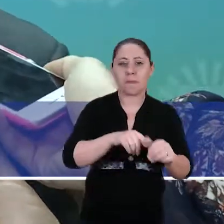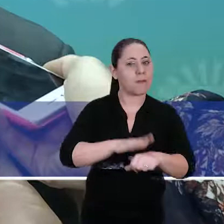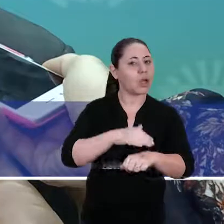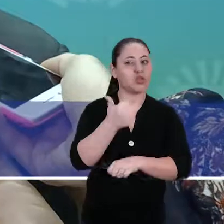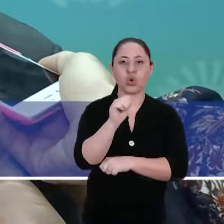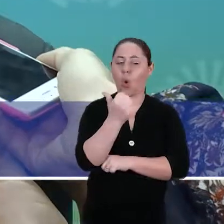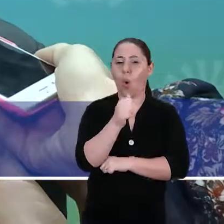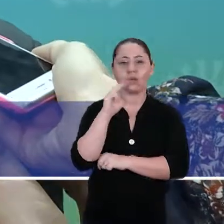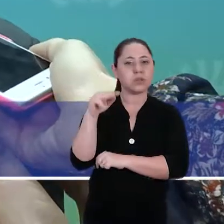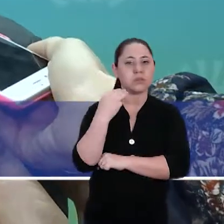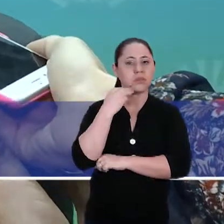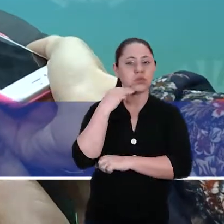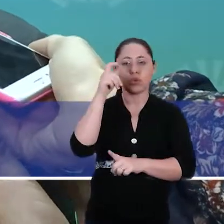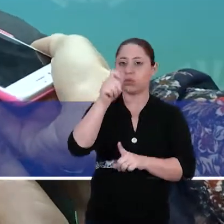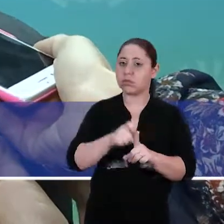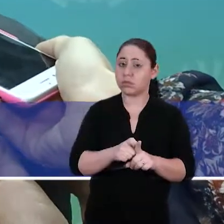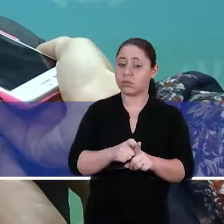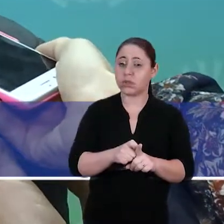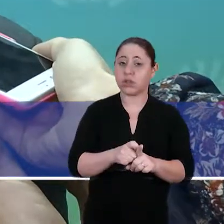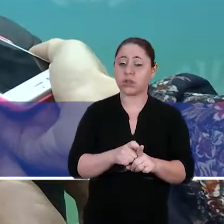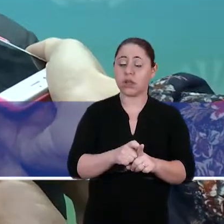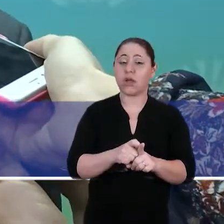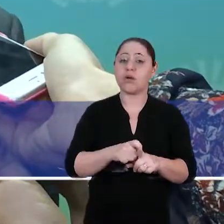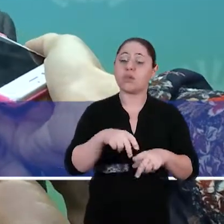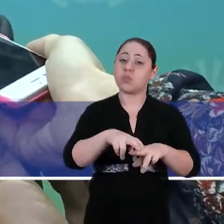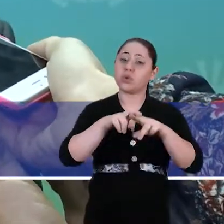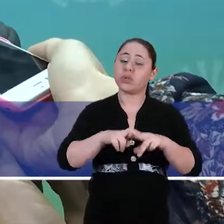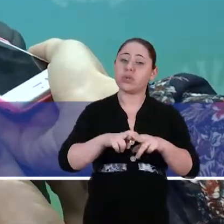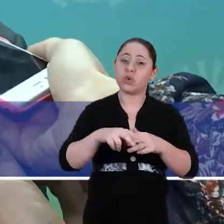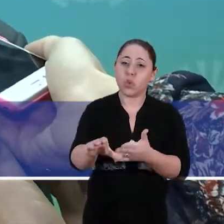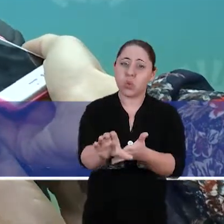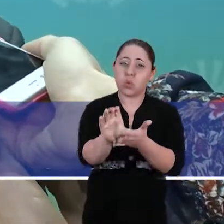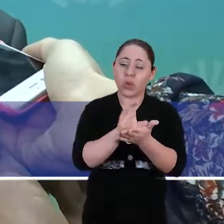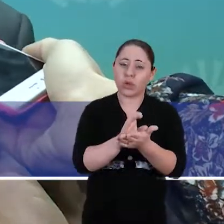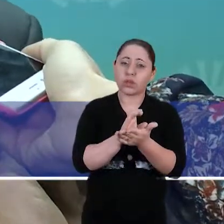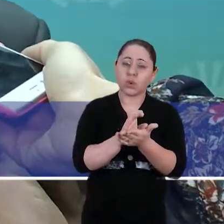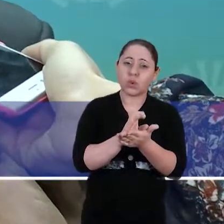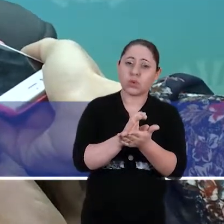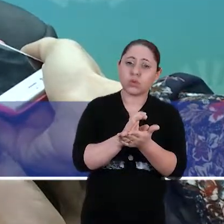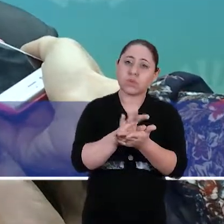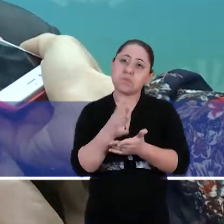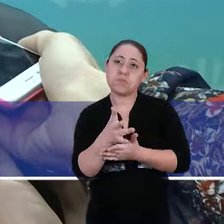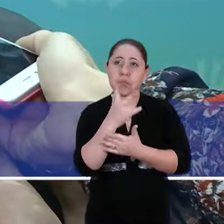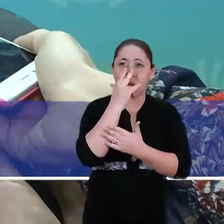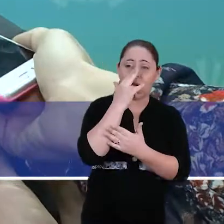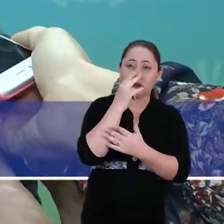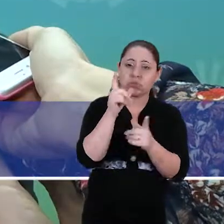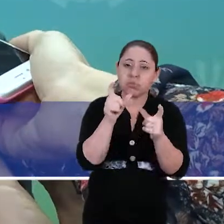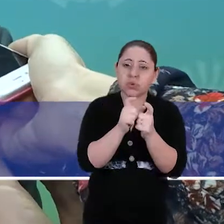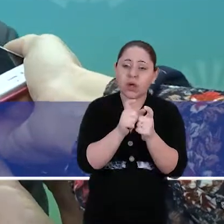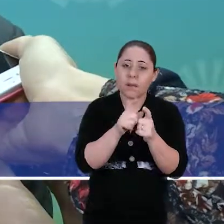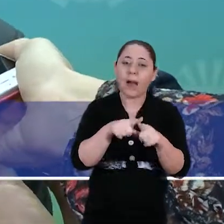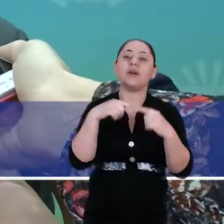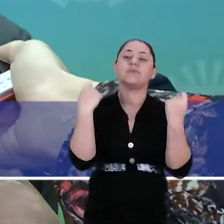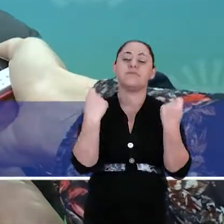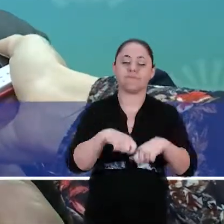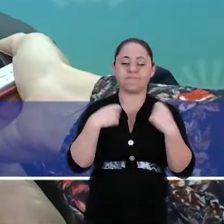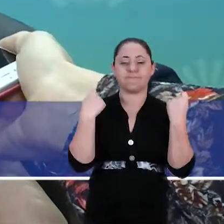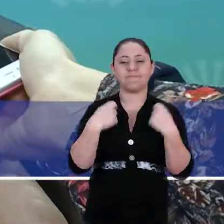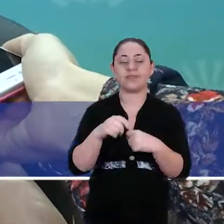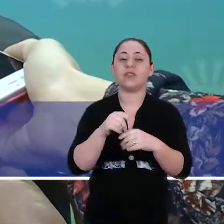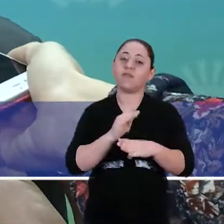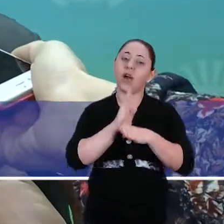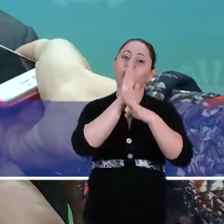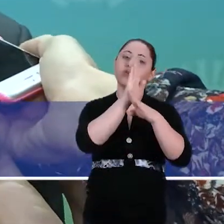tráfico, mais de 11 milhões mensais. Então, os recursos, né, embora considerem ínfimos, eles